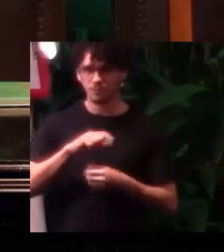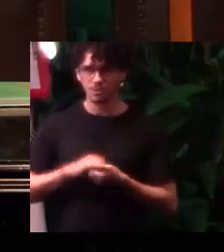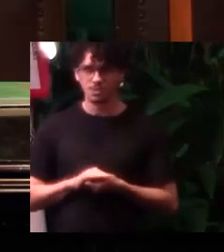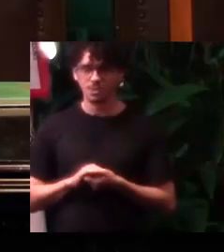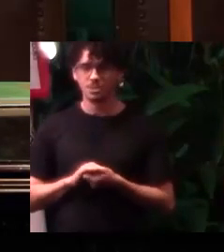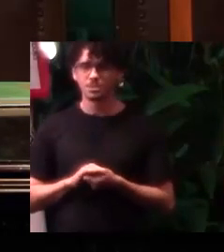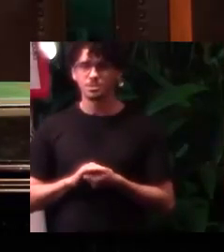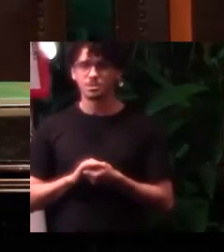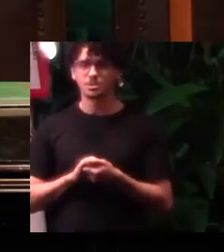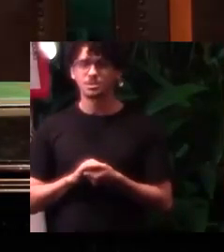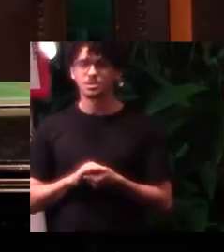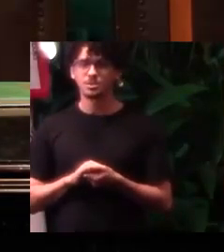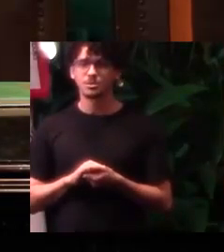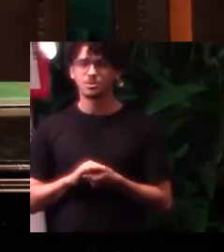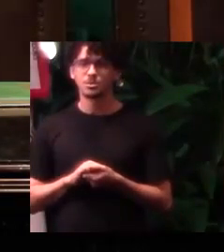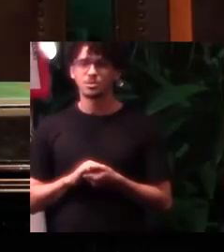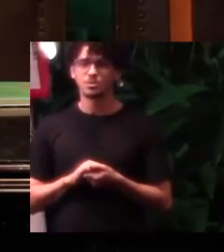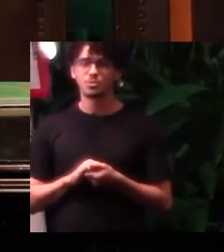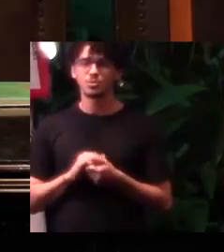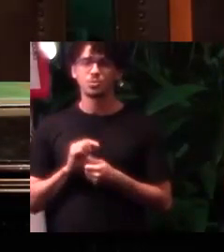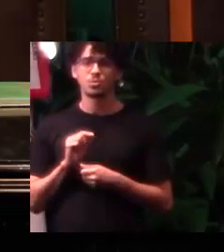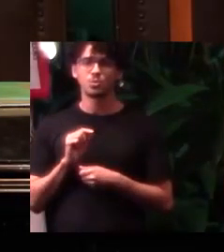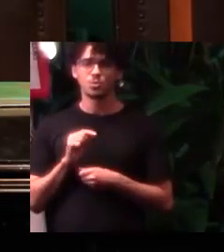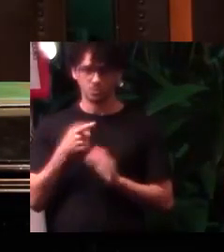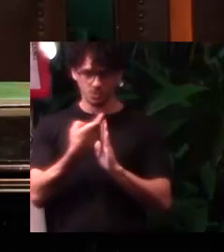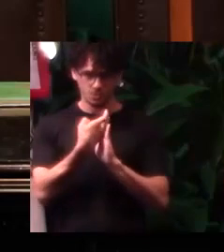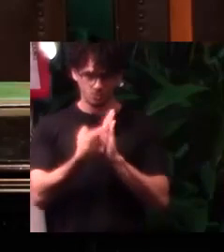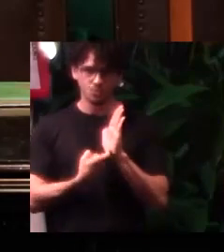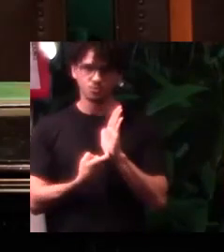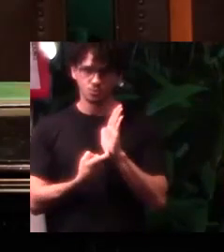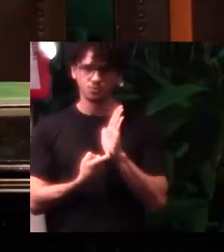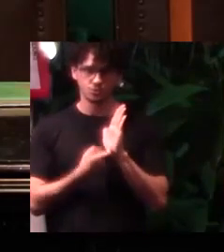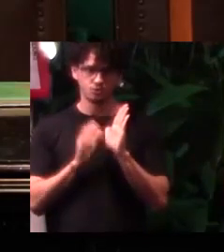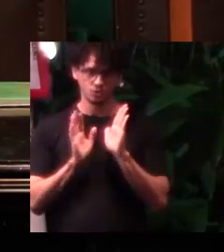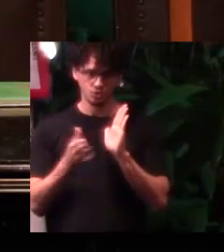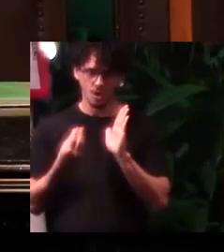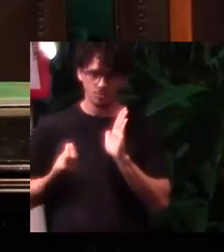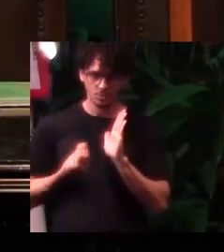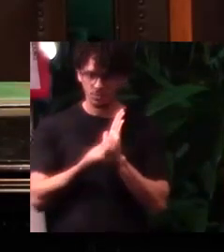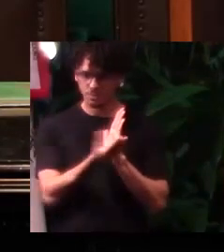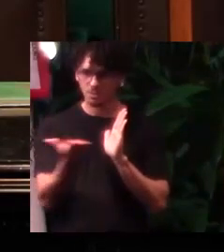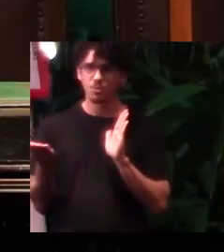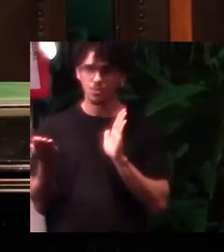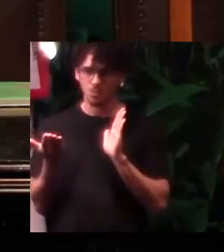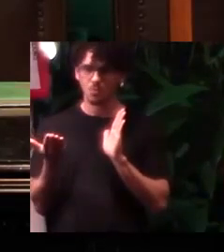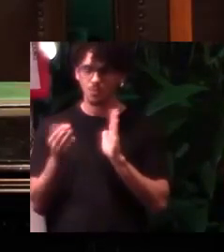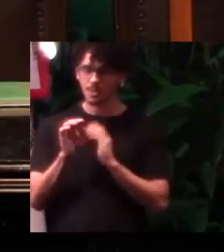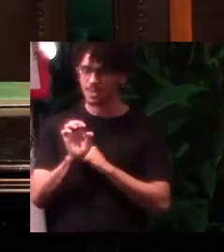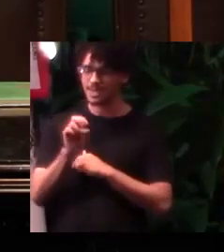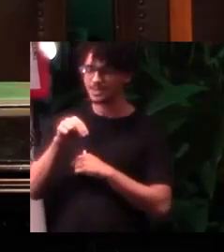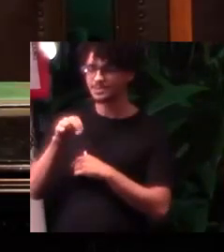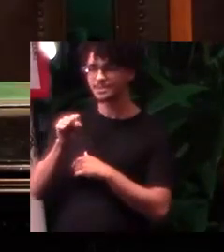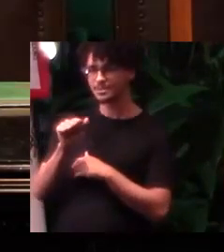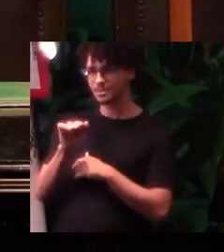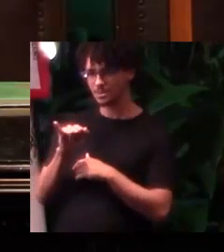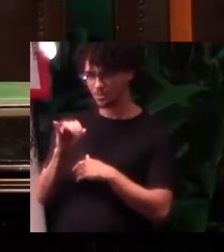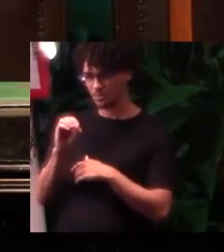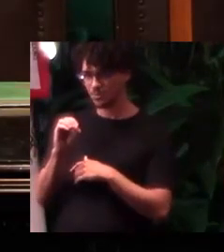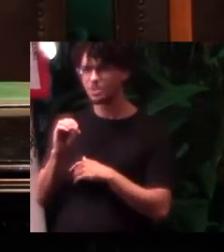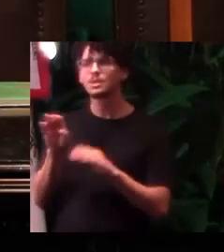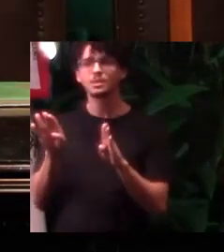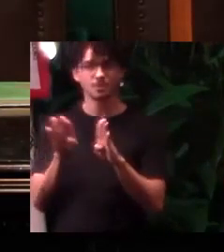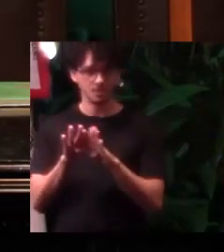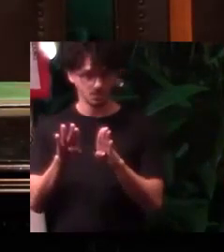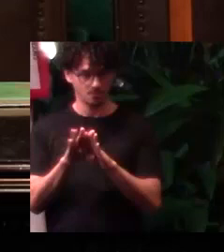e a vocês todas um texto, não é? Um ensaio, e também